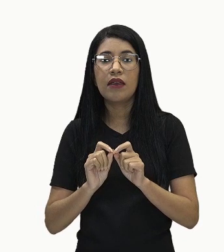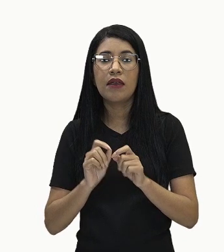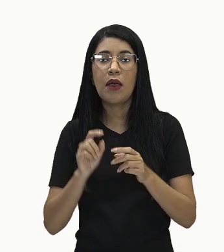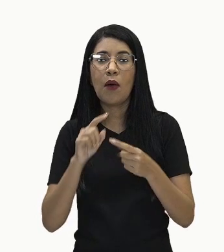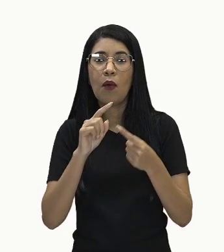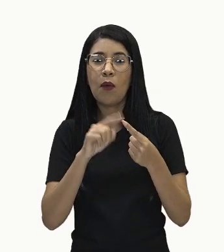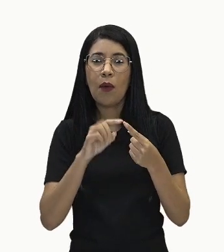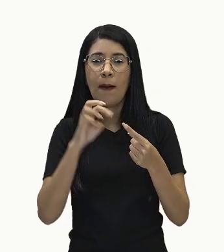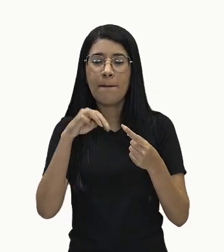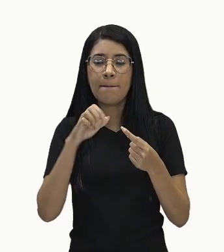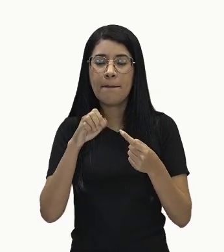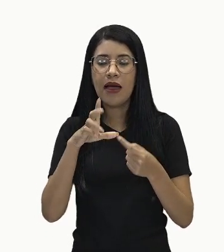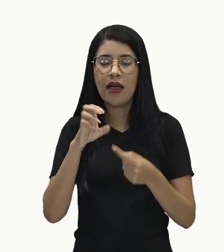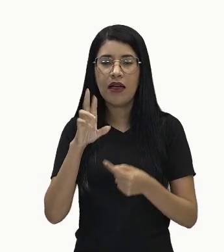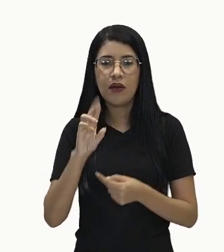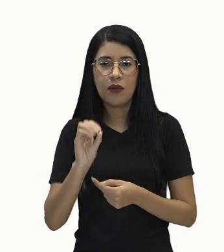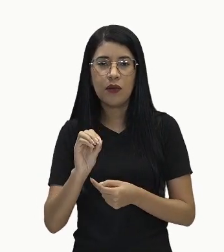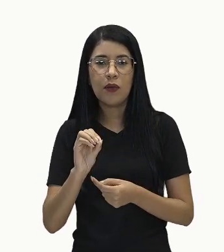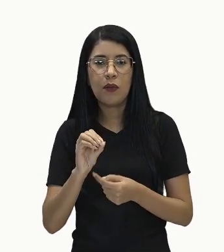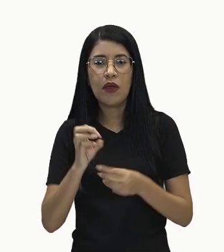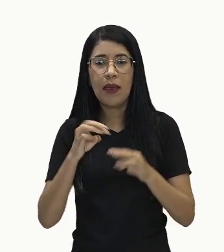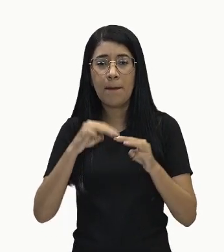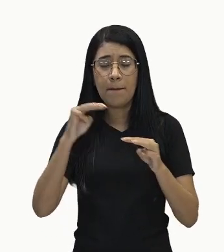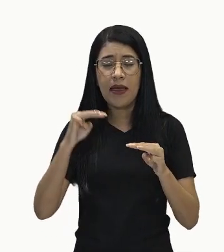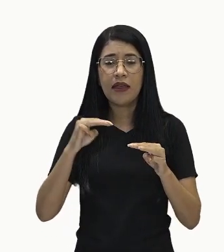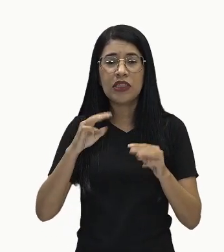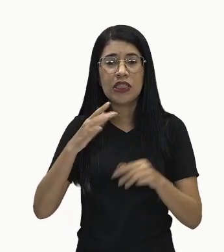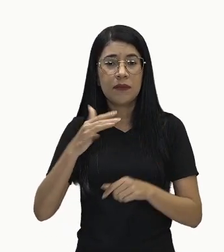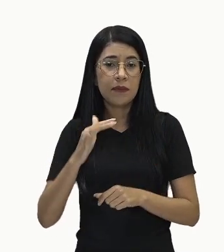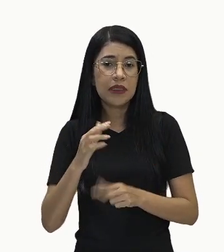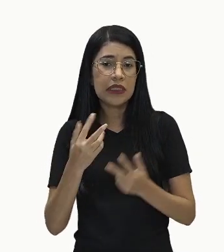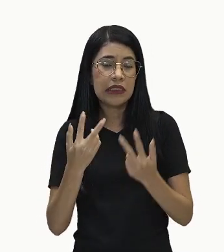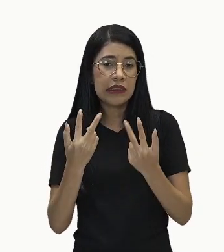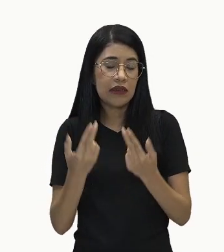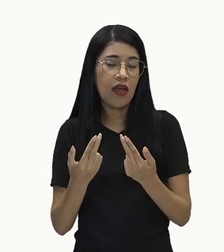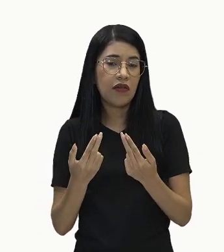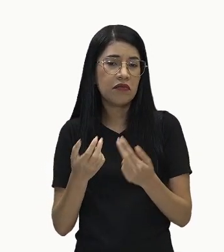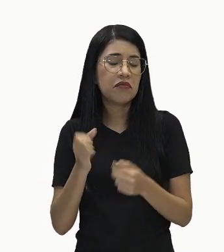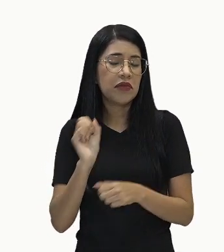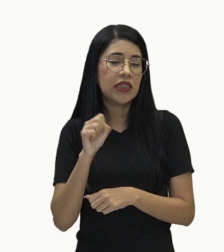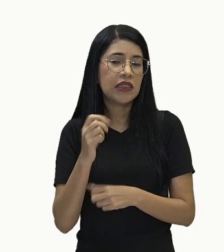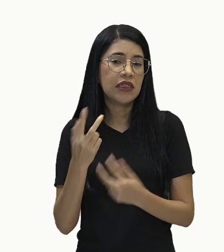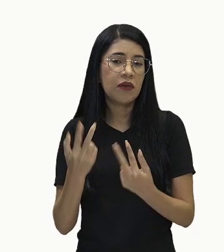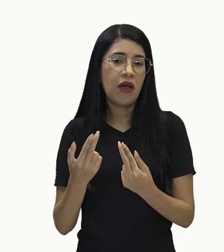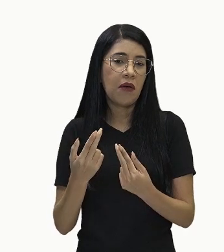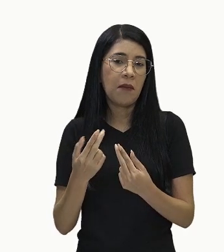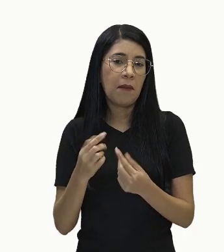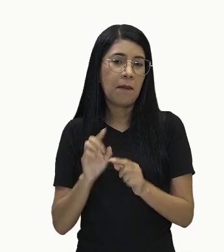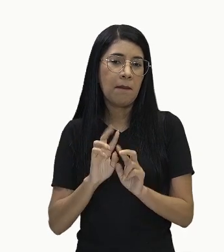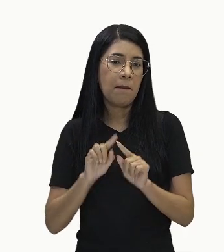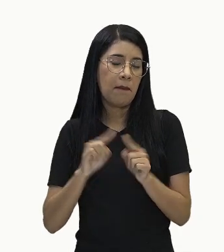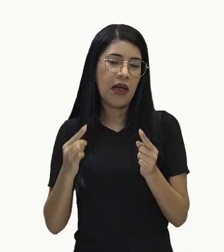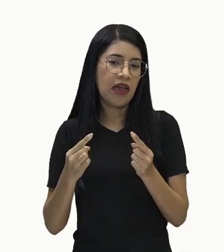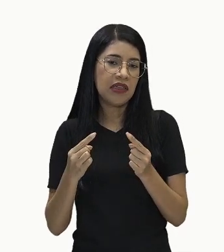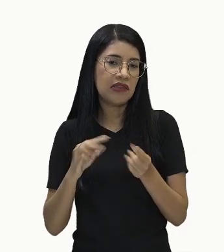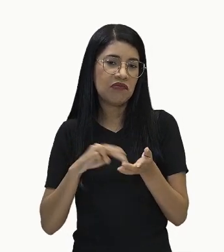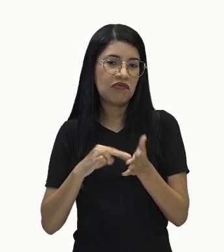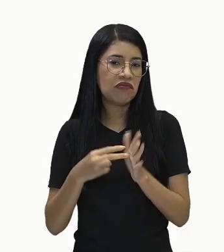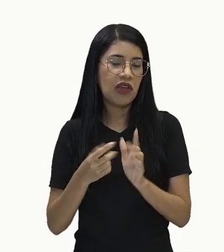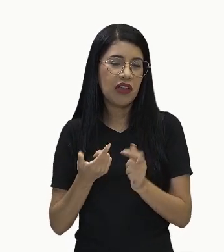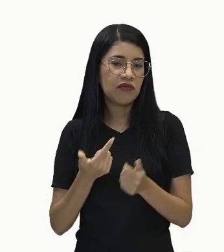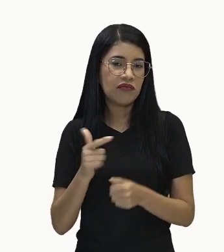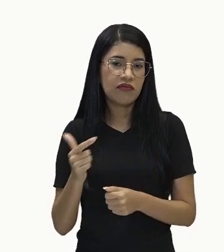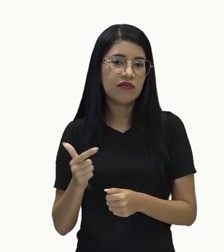pontuação mais regular, portanto mais bem classificado no concurso é Marco, porque a média e a mediana são